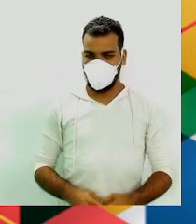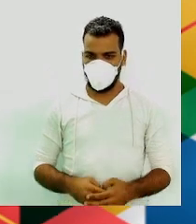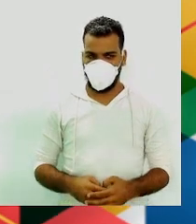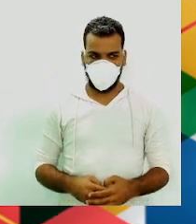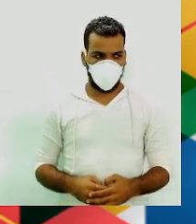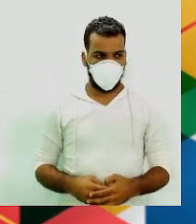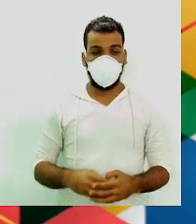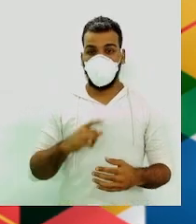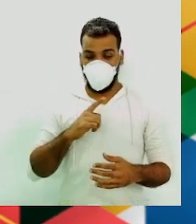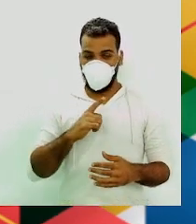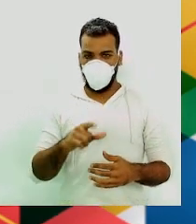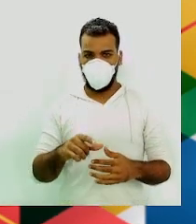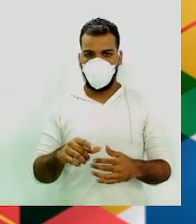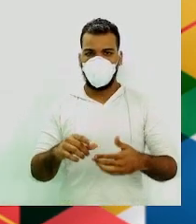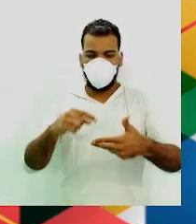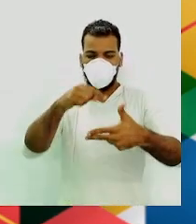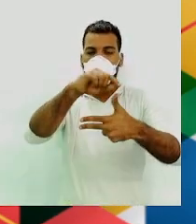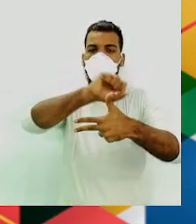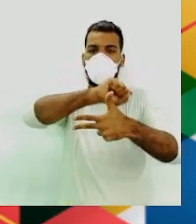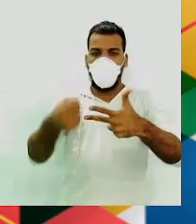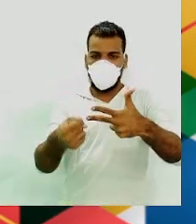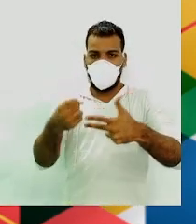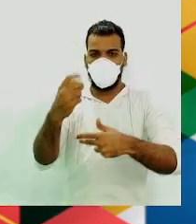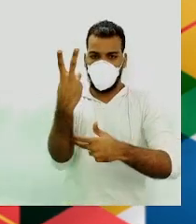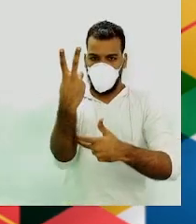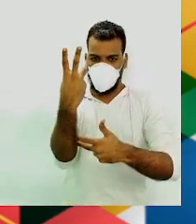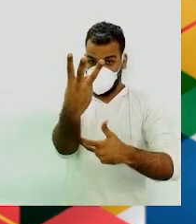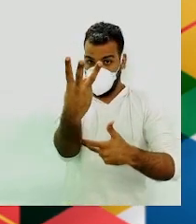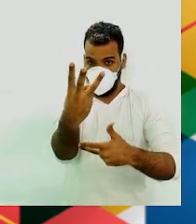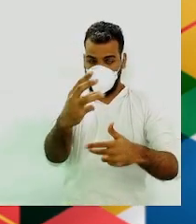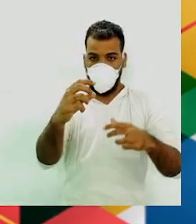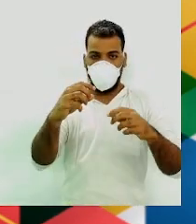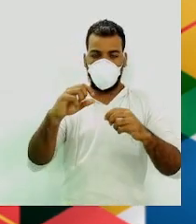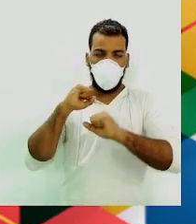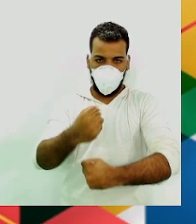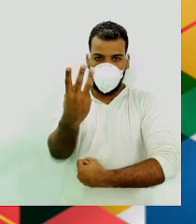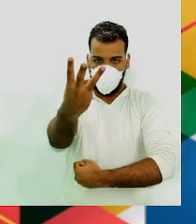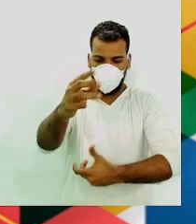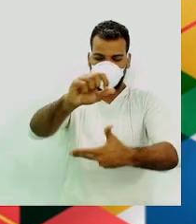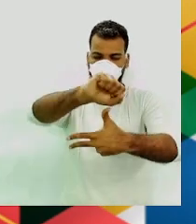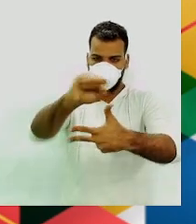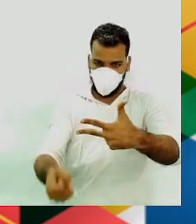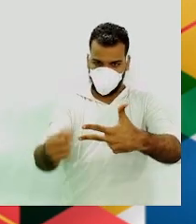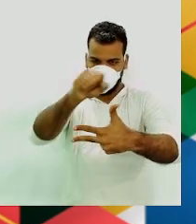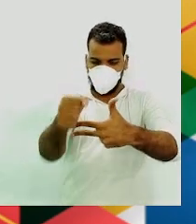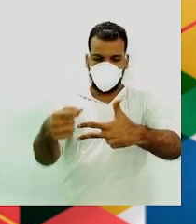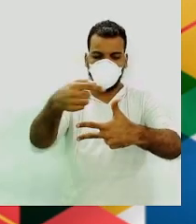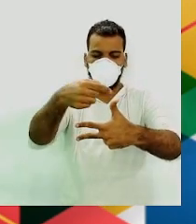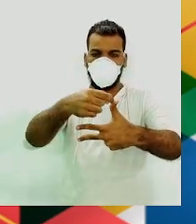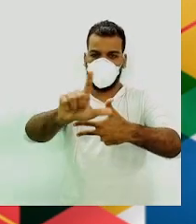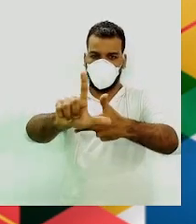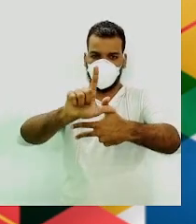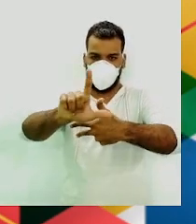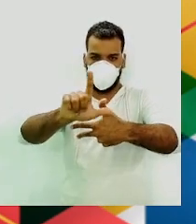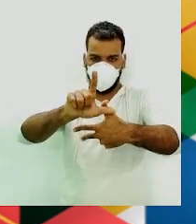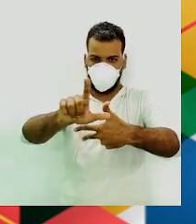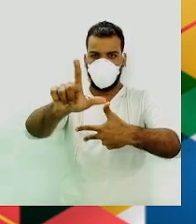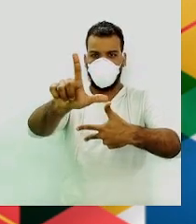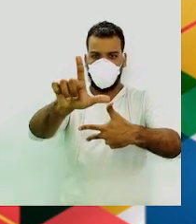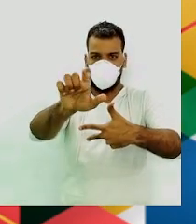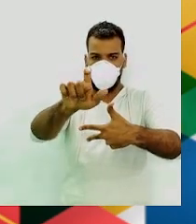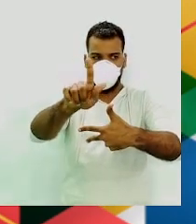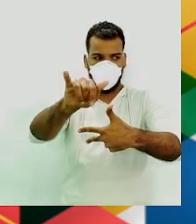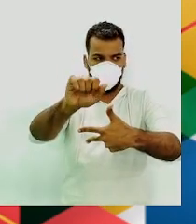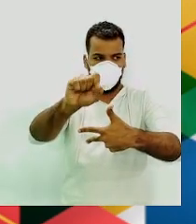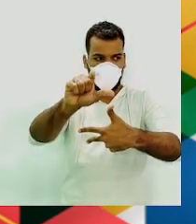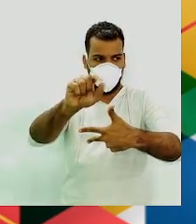chamado legislativo, judiciário e o executivo. O legislativo, que são aqueles que elaboram as